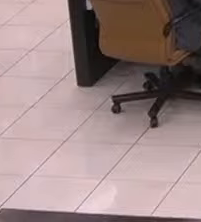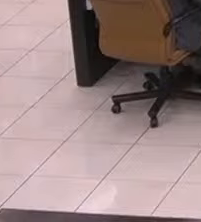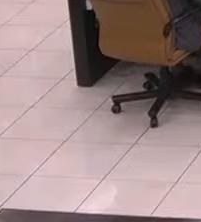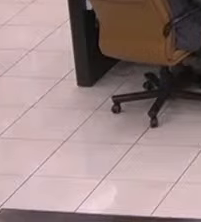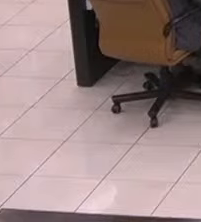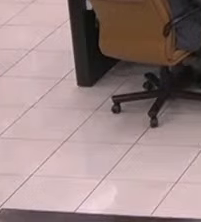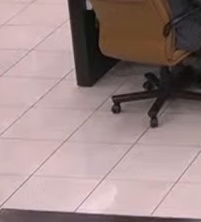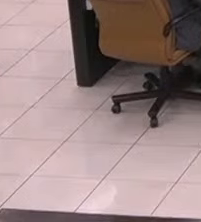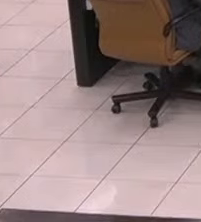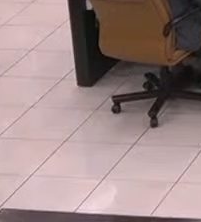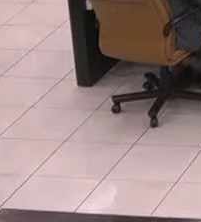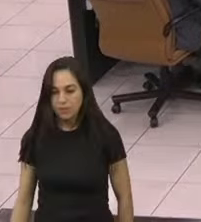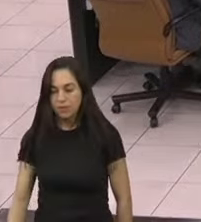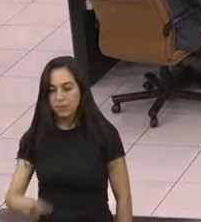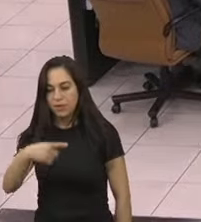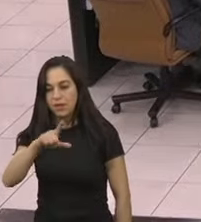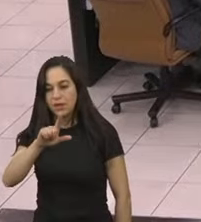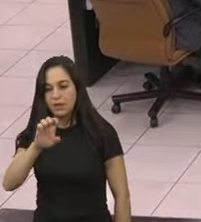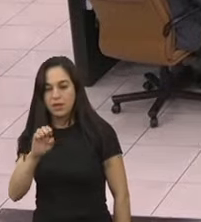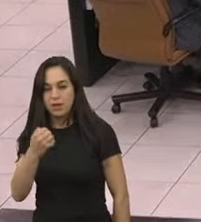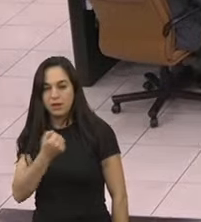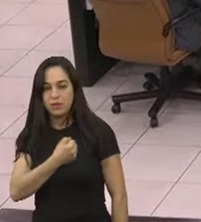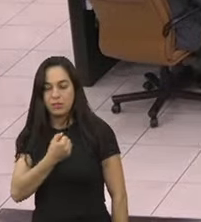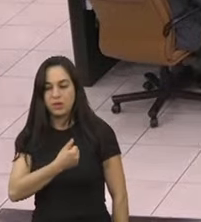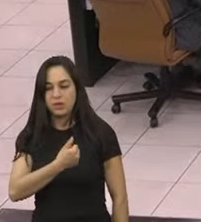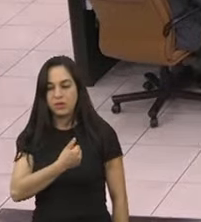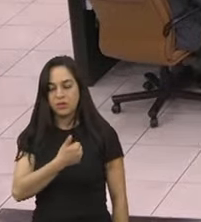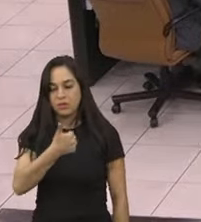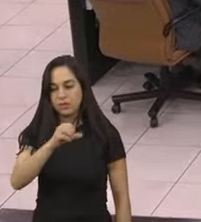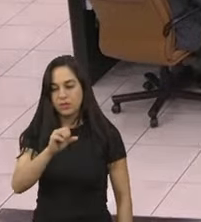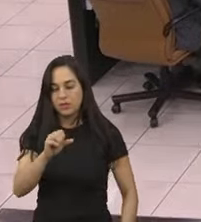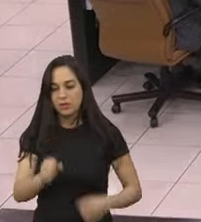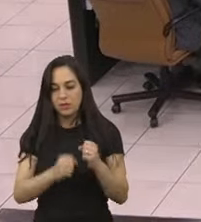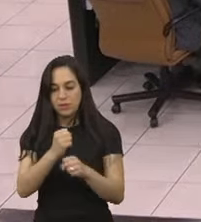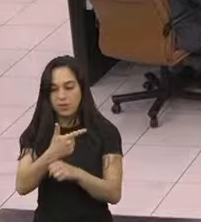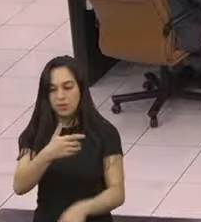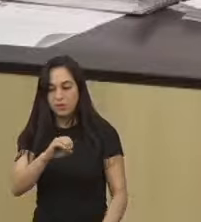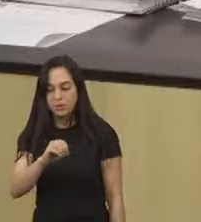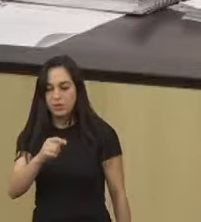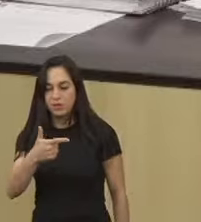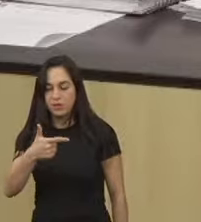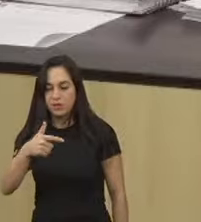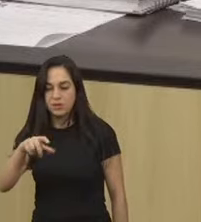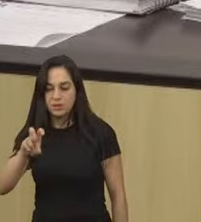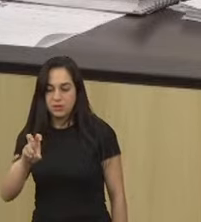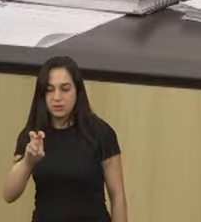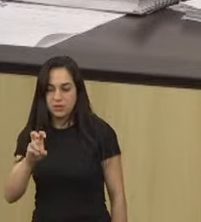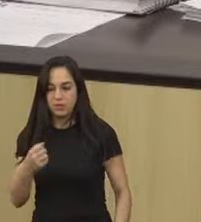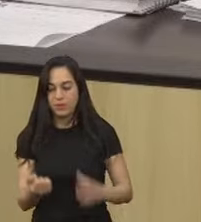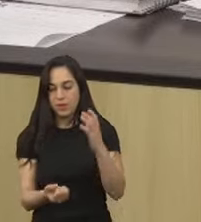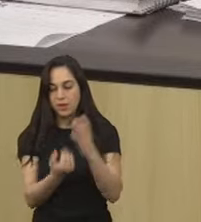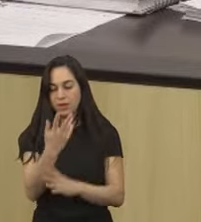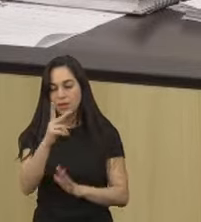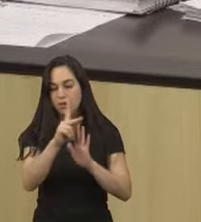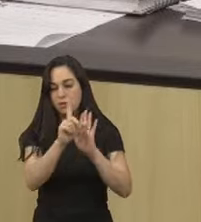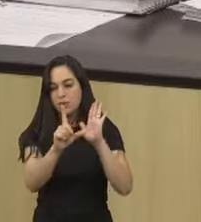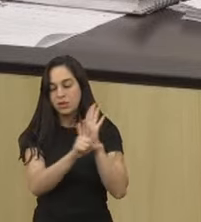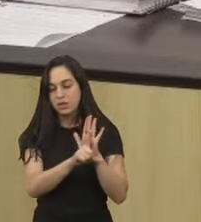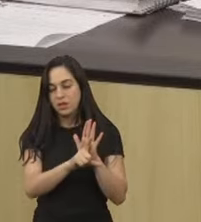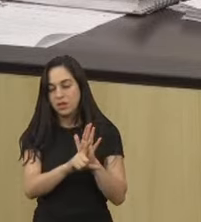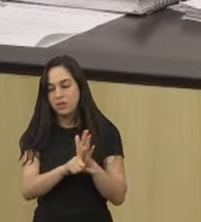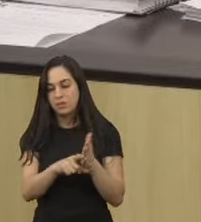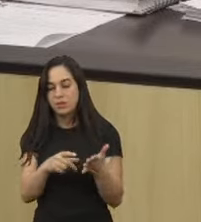PLE número 29 de 2025, dispõe sobre a criação do projeto para extinção de veículos